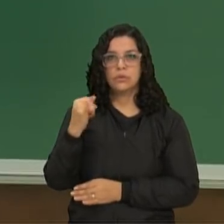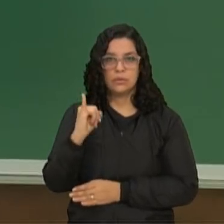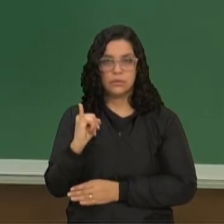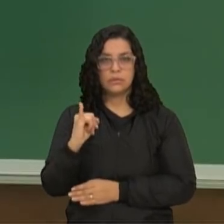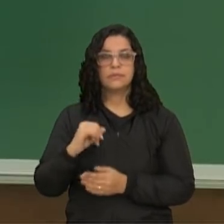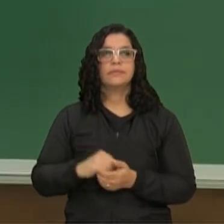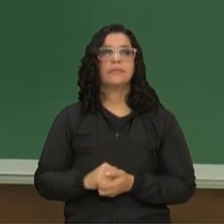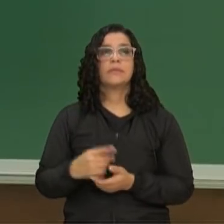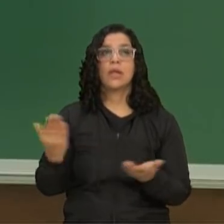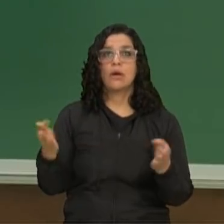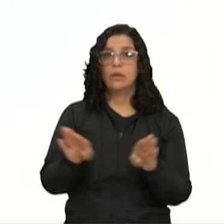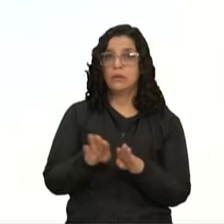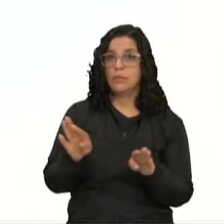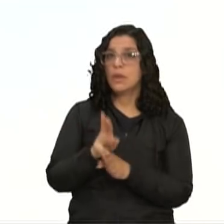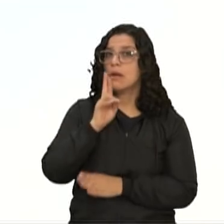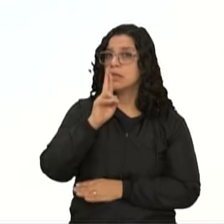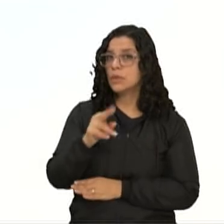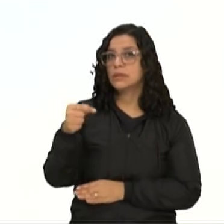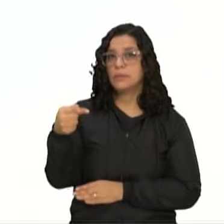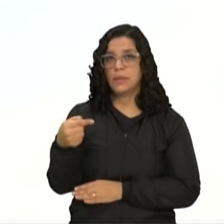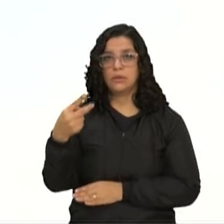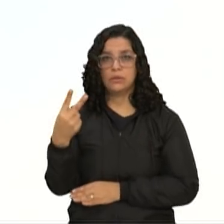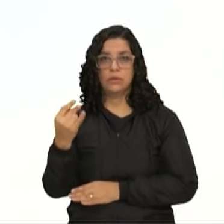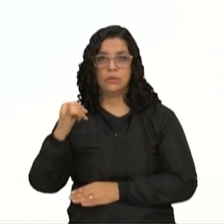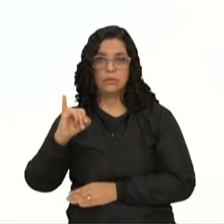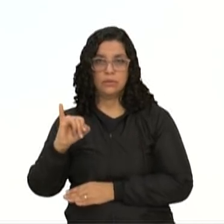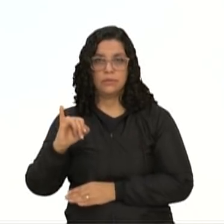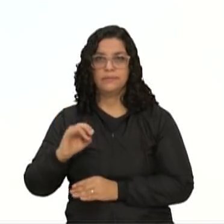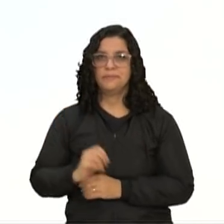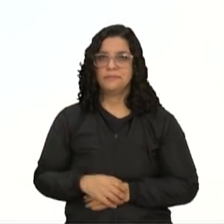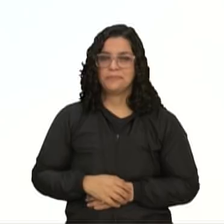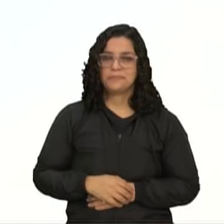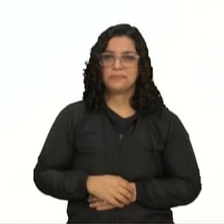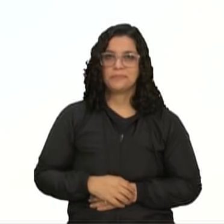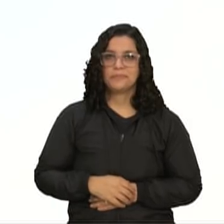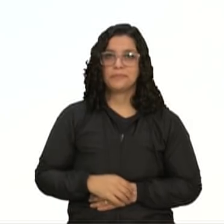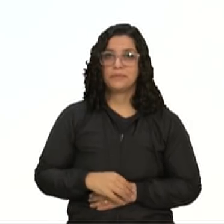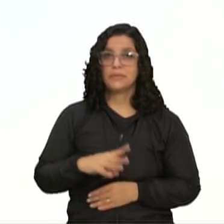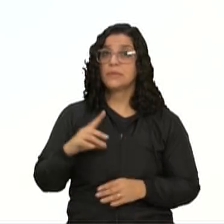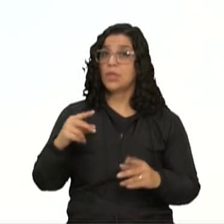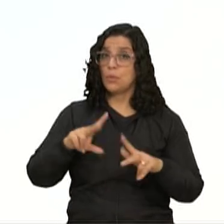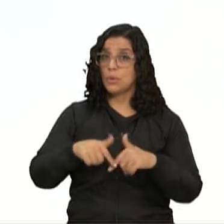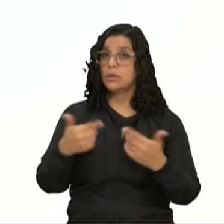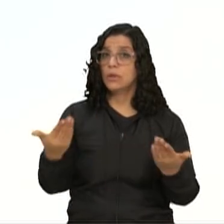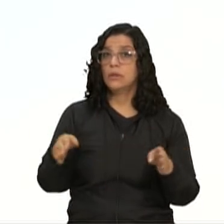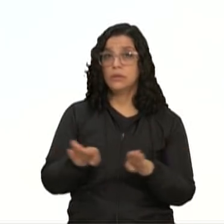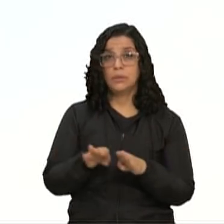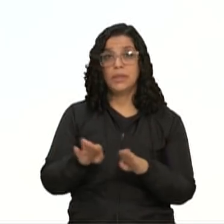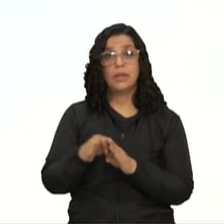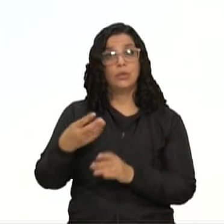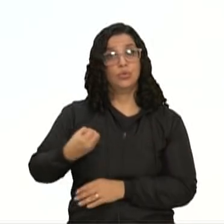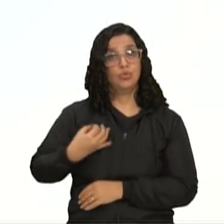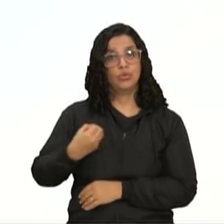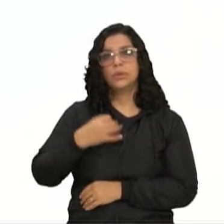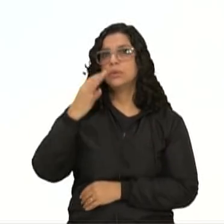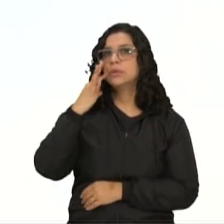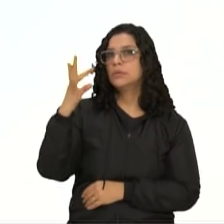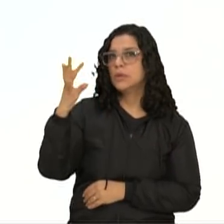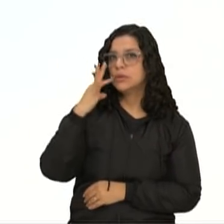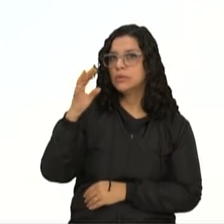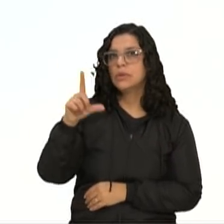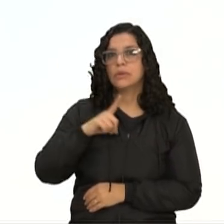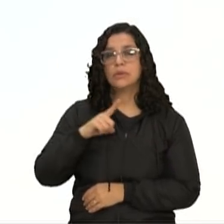2i. Então, portanto, a nossa resposta aqui vai ser menos 2i. Deu, portanto, um número